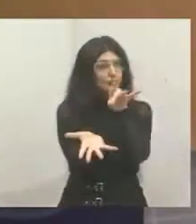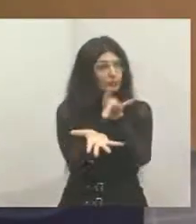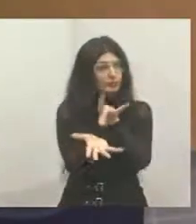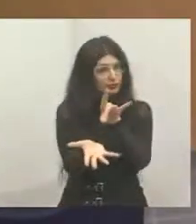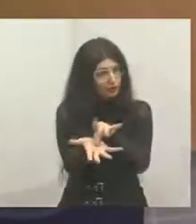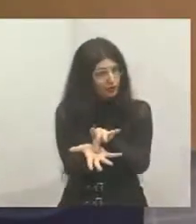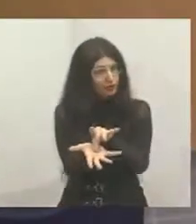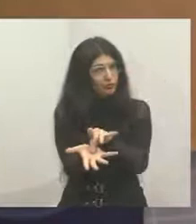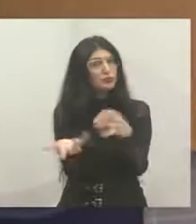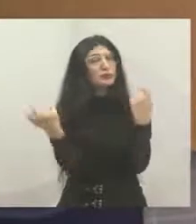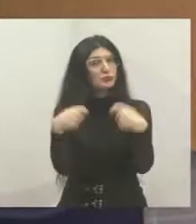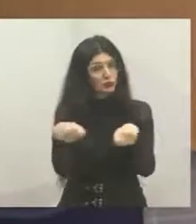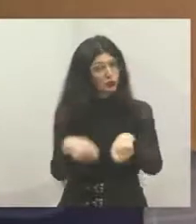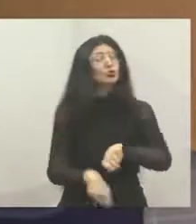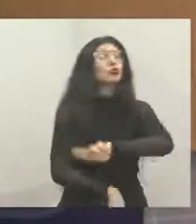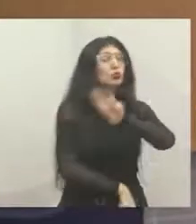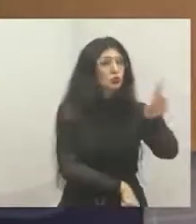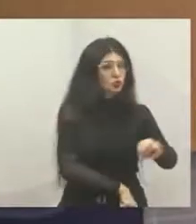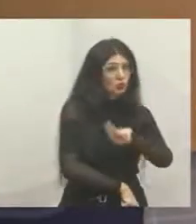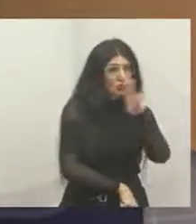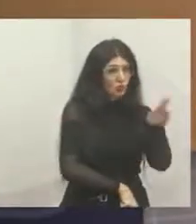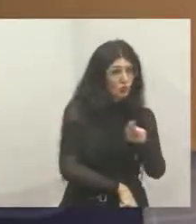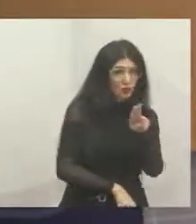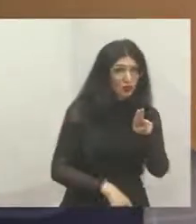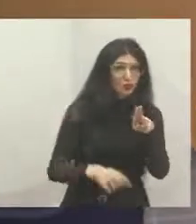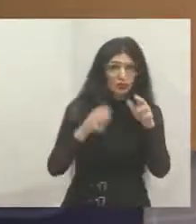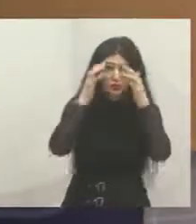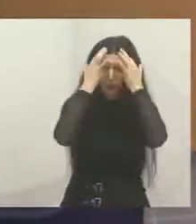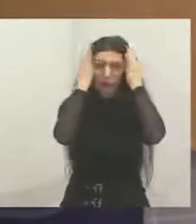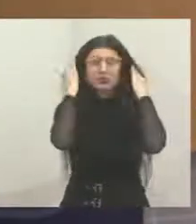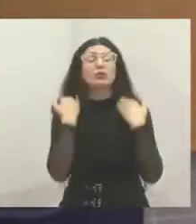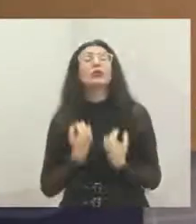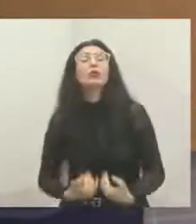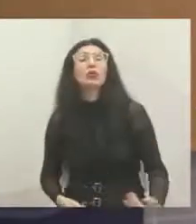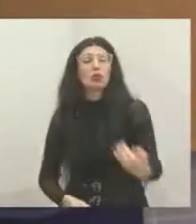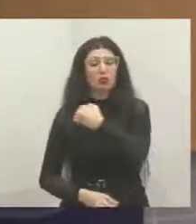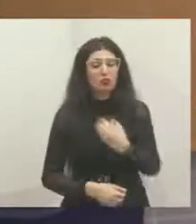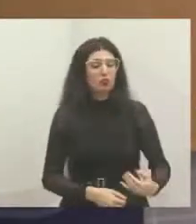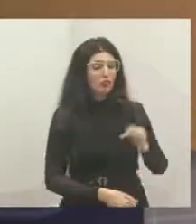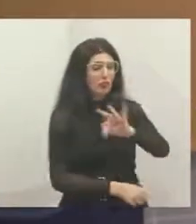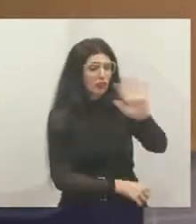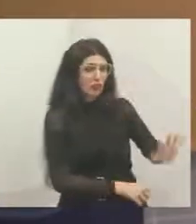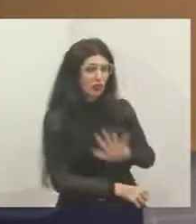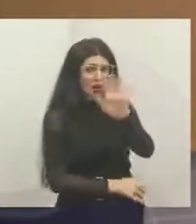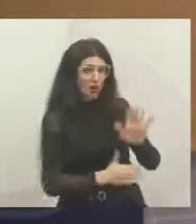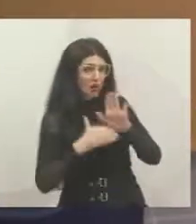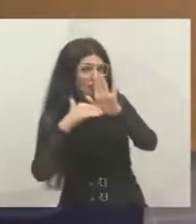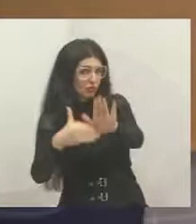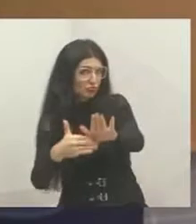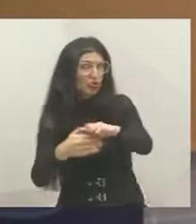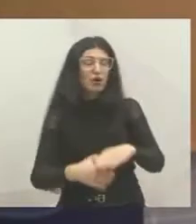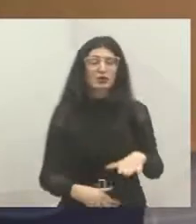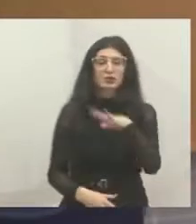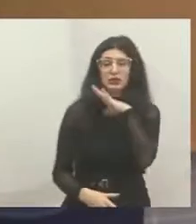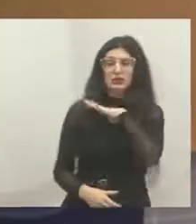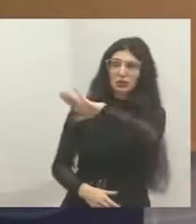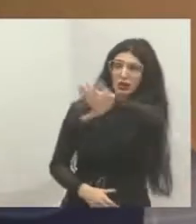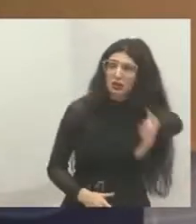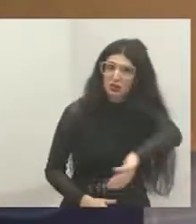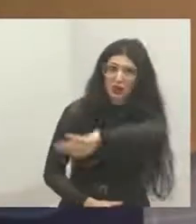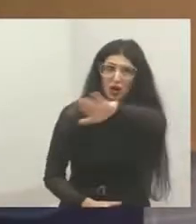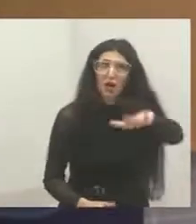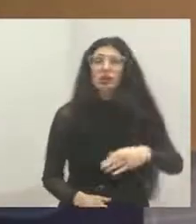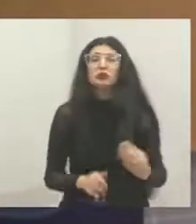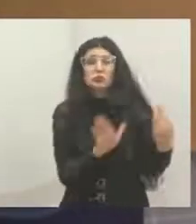essa aplicação do ente federativo para poder suprir as necessidades dos municípios pela questão da queda que